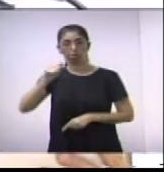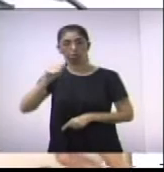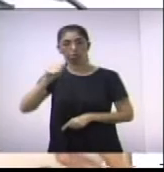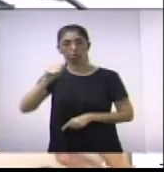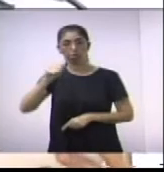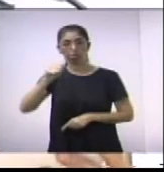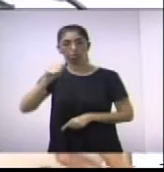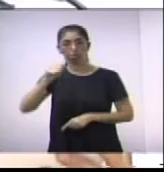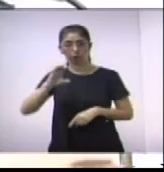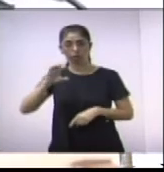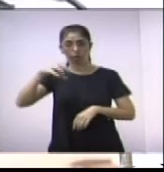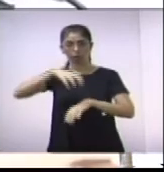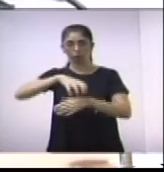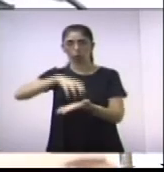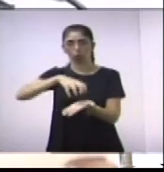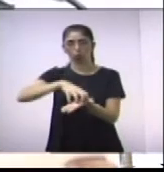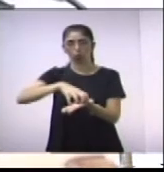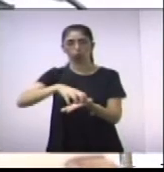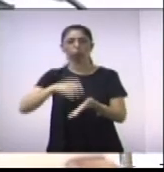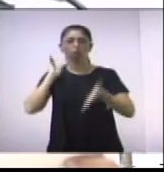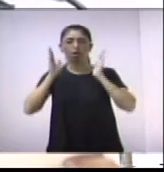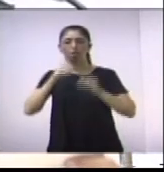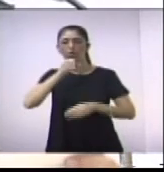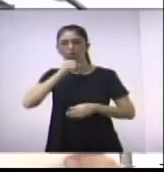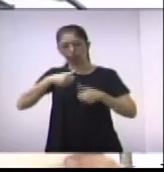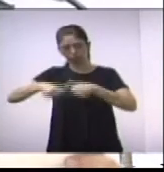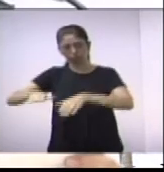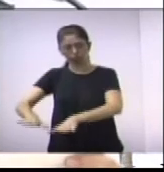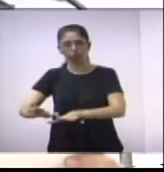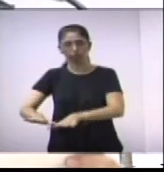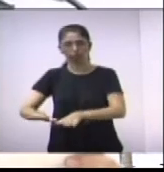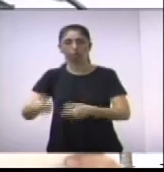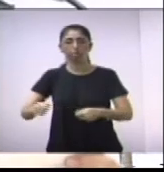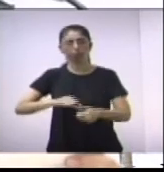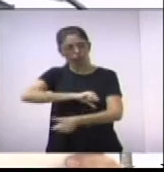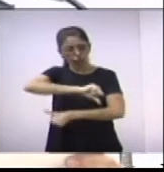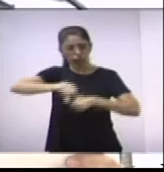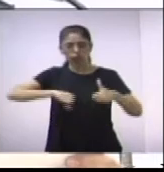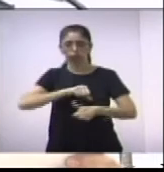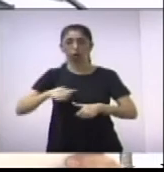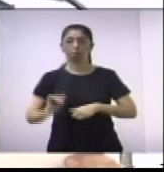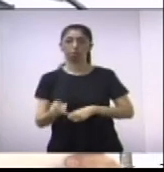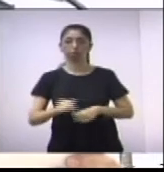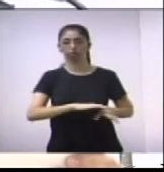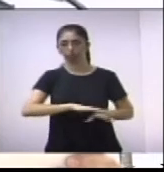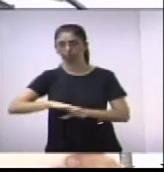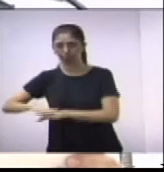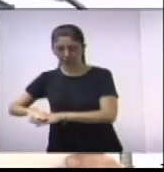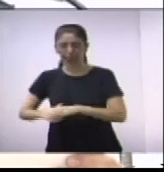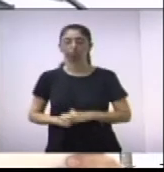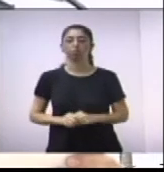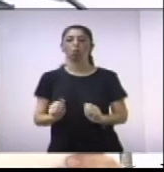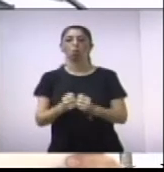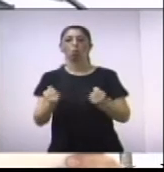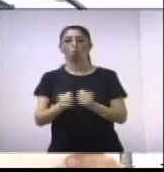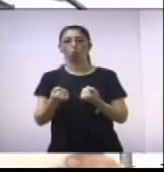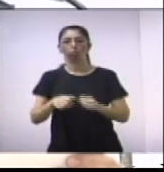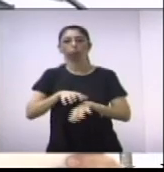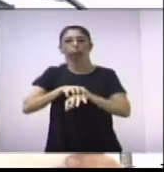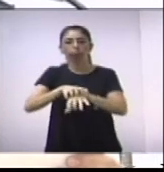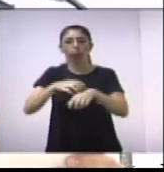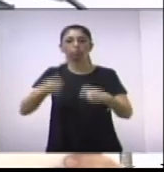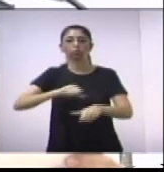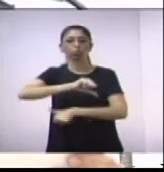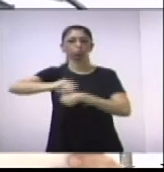cidade. Número 213, do vereador Tiguila Paz, que sugere ao Executivo que obrigue a empresa Novo Horizonte, detentora da concessão do transporte universitário